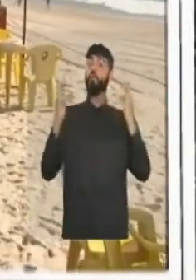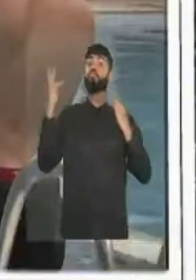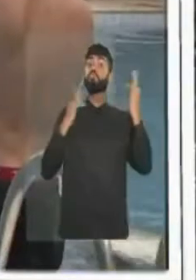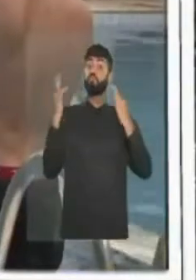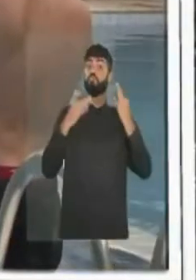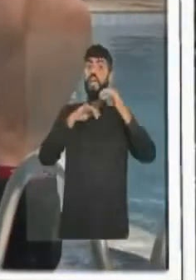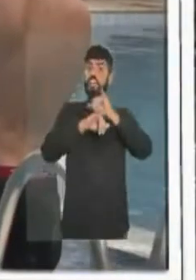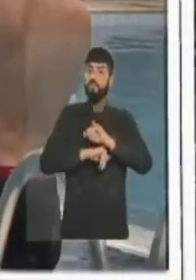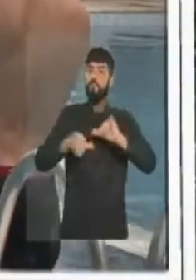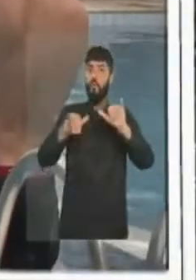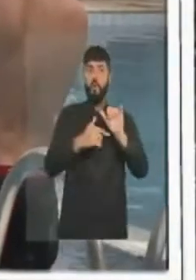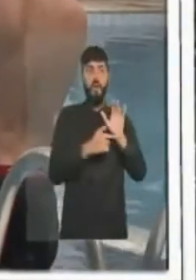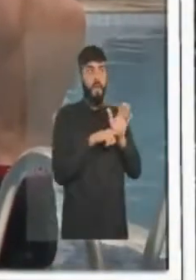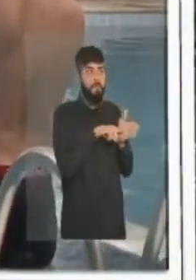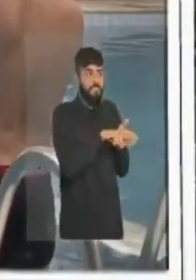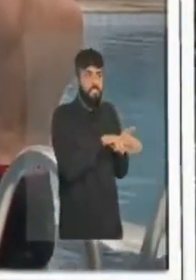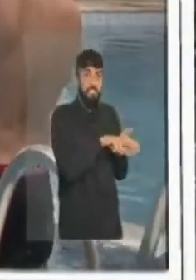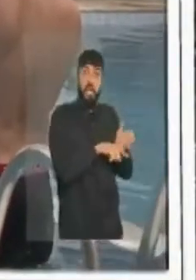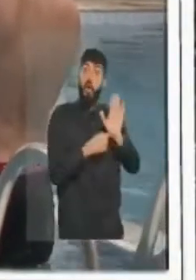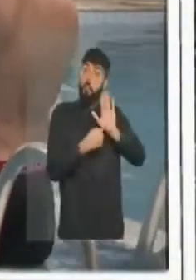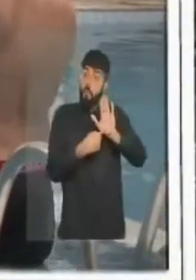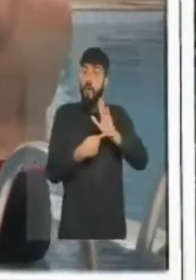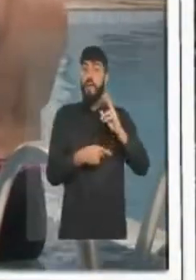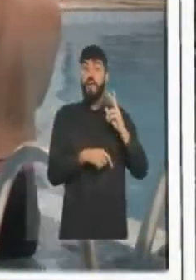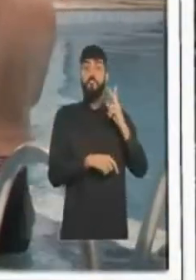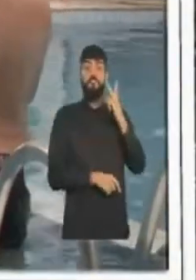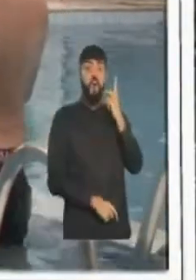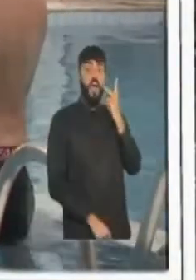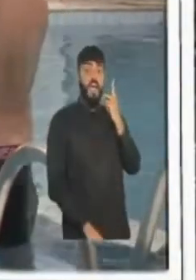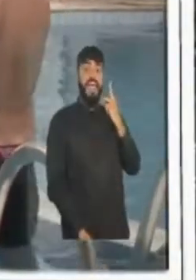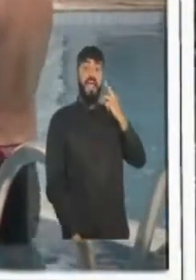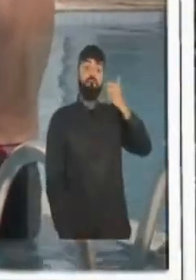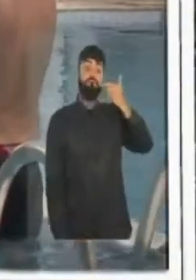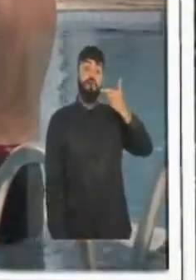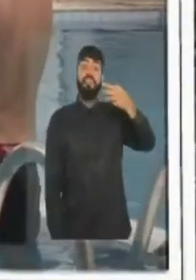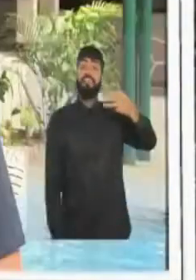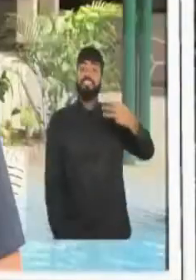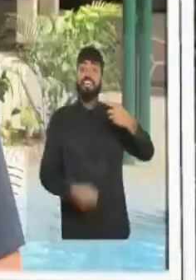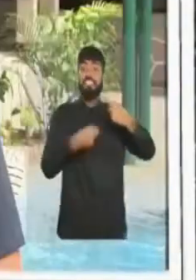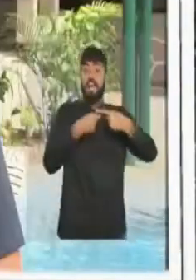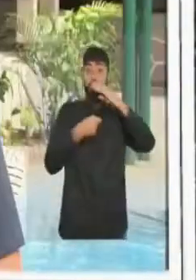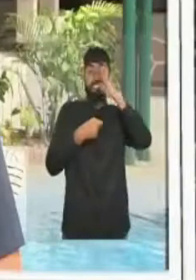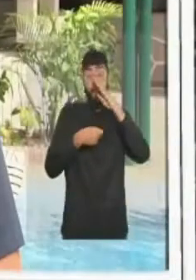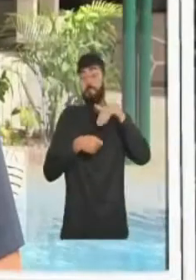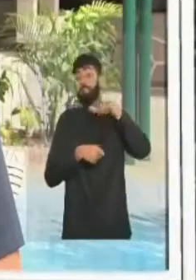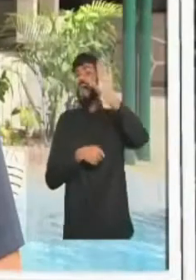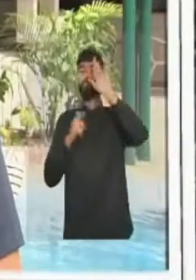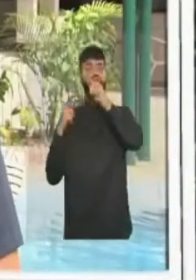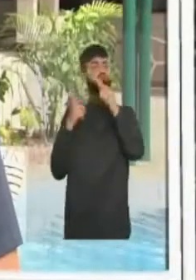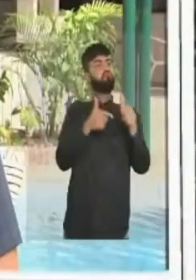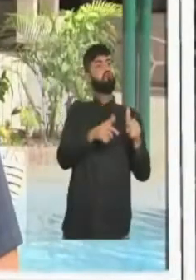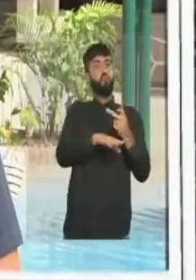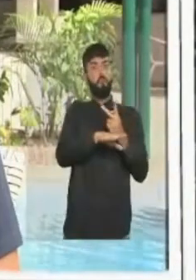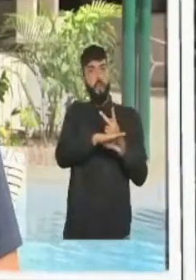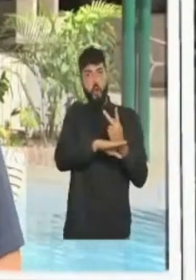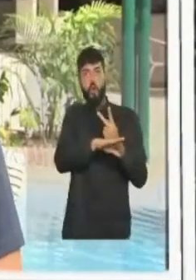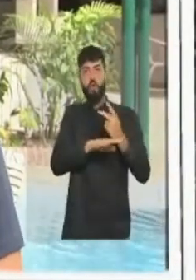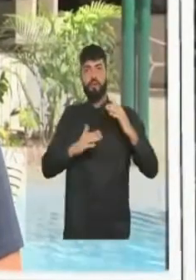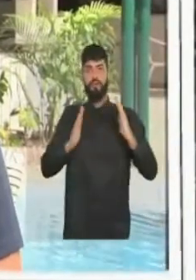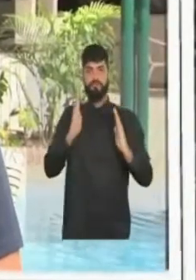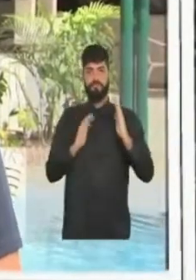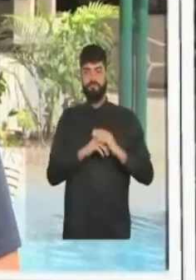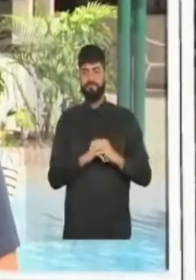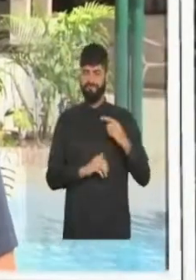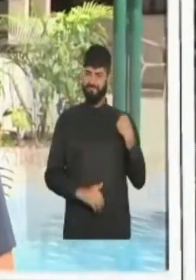reclamava aí da situação bastante difícil durante a pandemia, de crise. Porém, ele já está se preparando para o